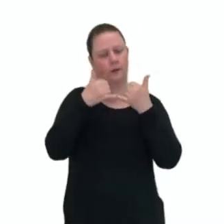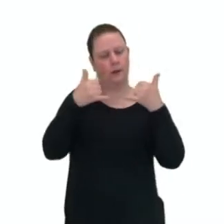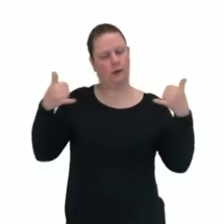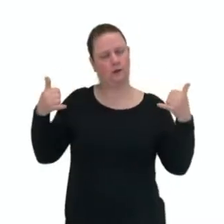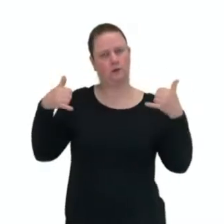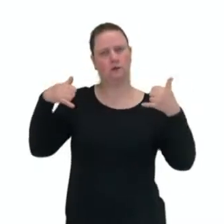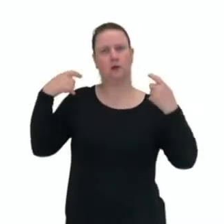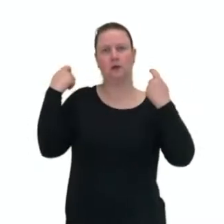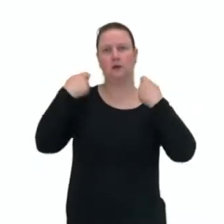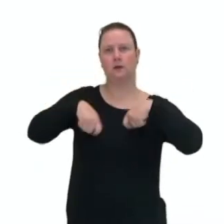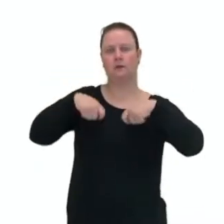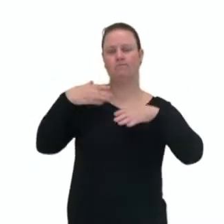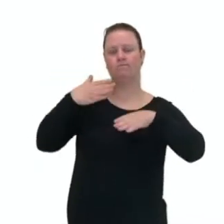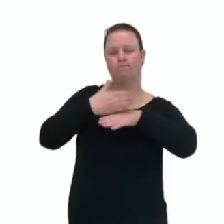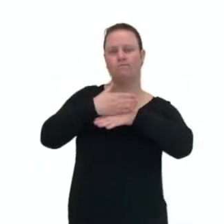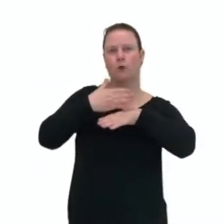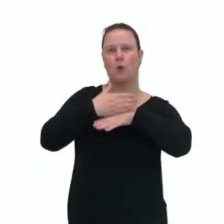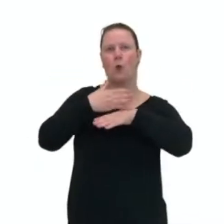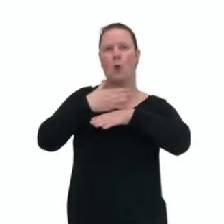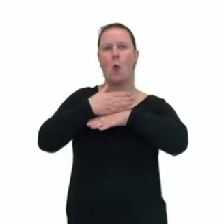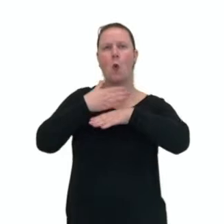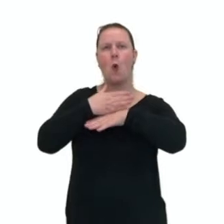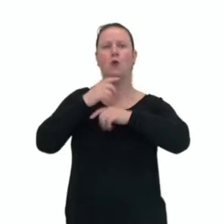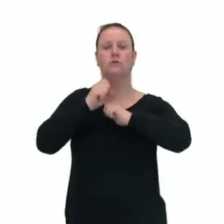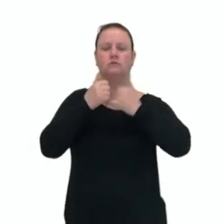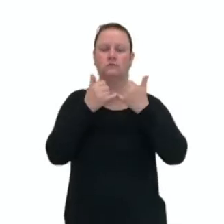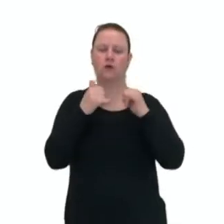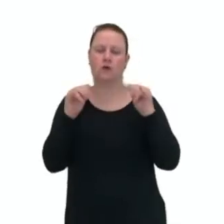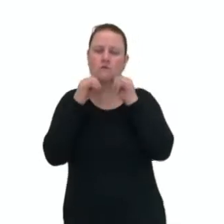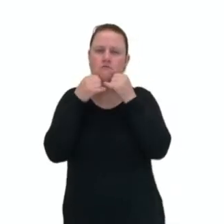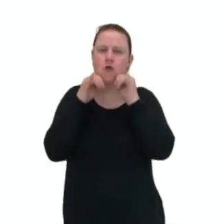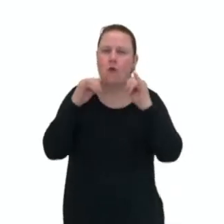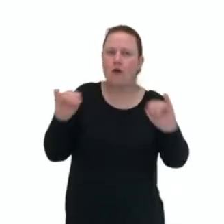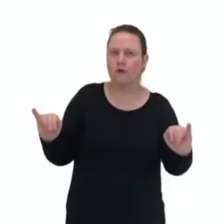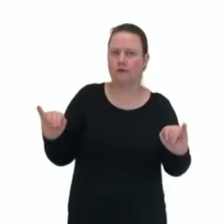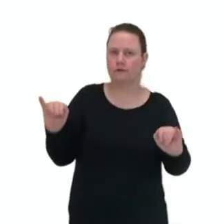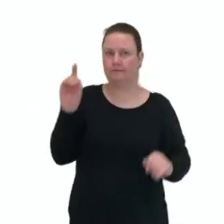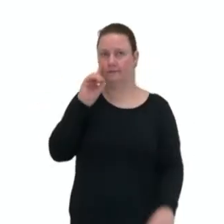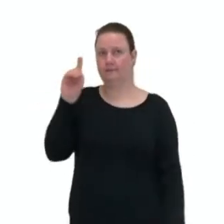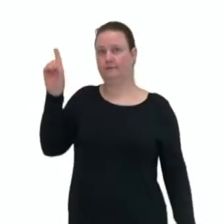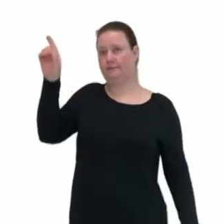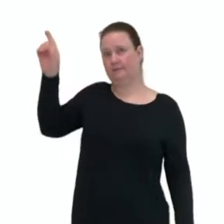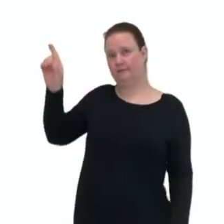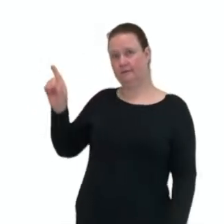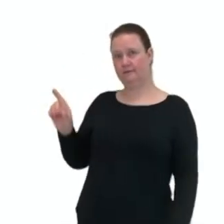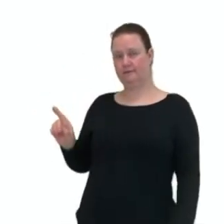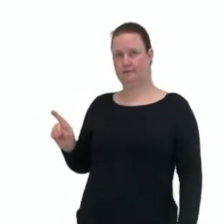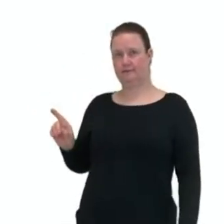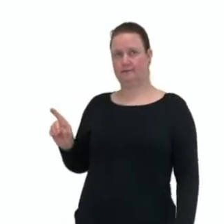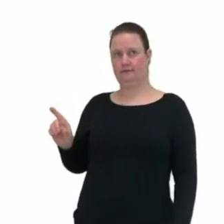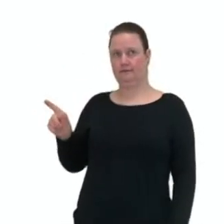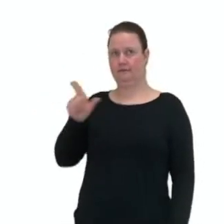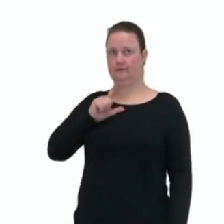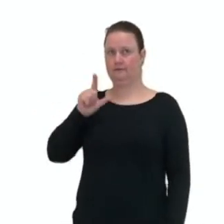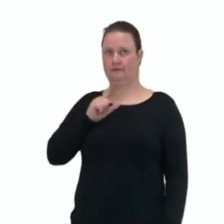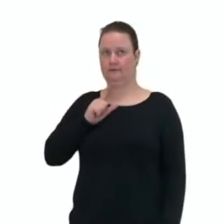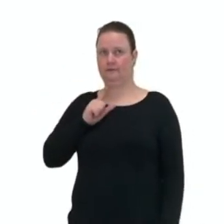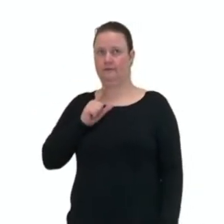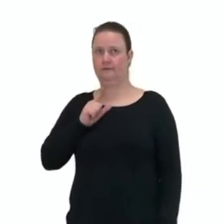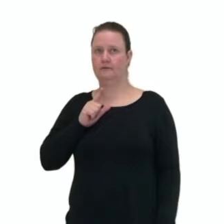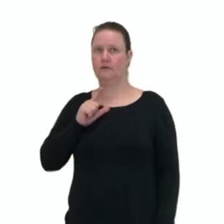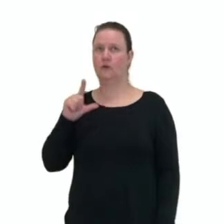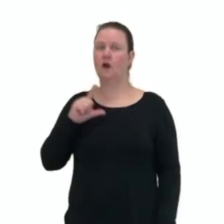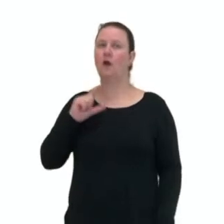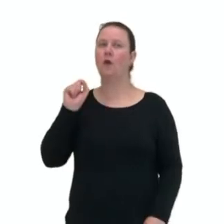permite a passagem das cargas elétricas pelos elementos deste circuito. A corrente elétrica passa